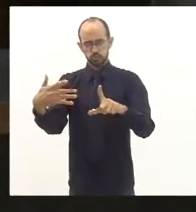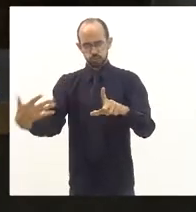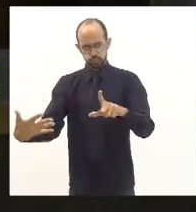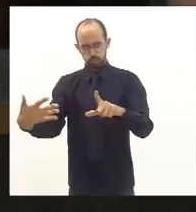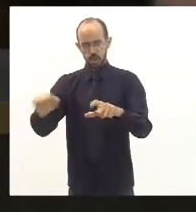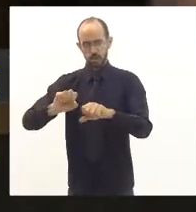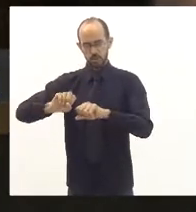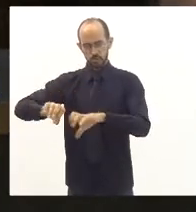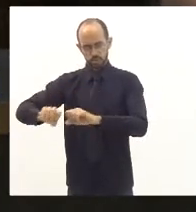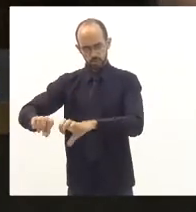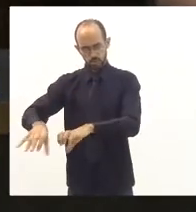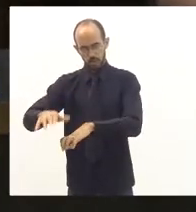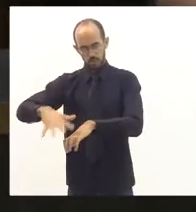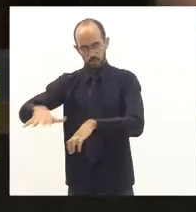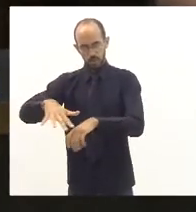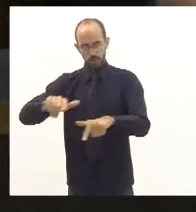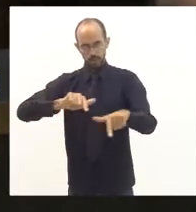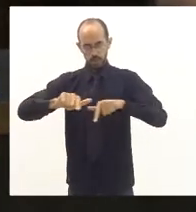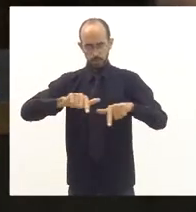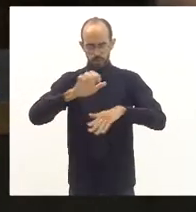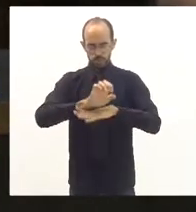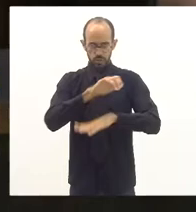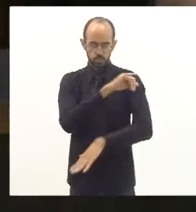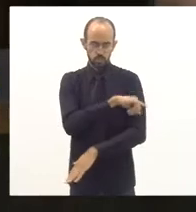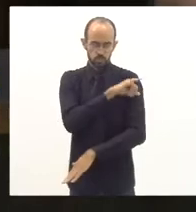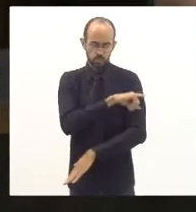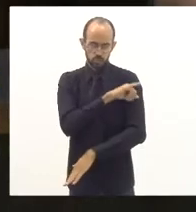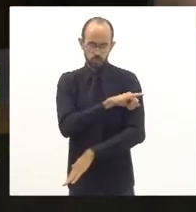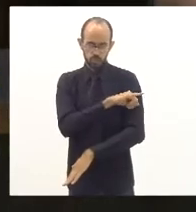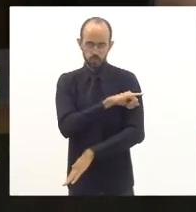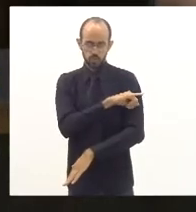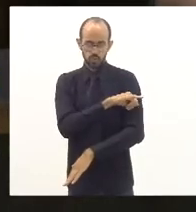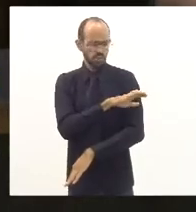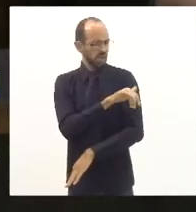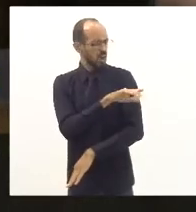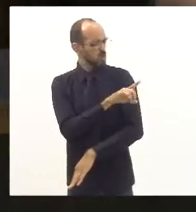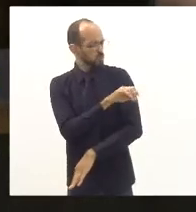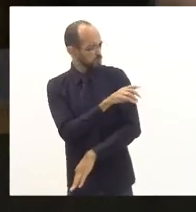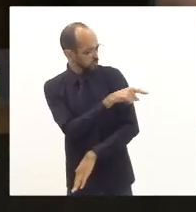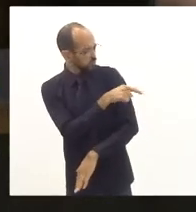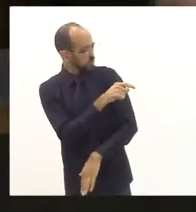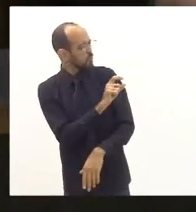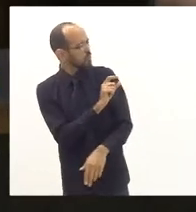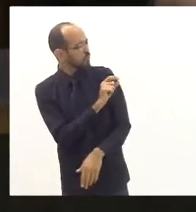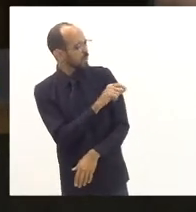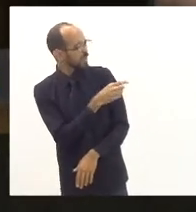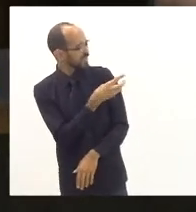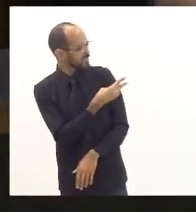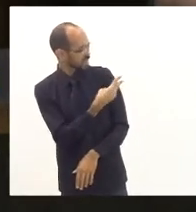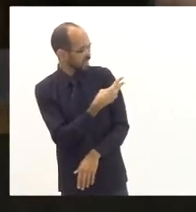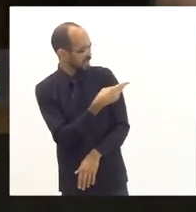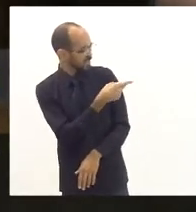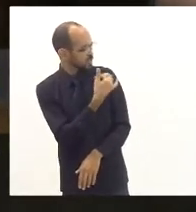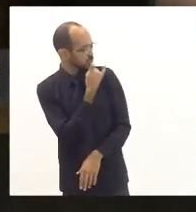e no mercado de trabalho aqui no Estado do Rio de Janeiro. Cláudio, me ajuda com a terceira, por favor, me fugiu.